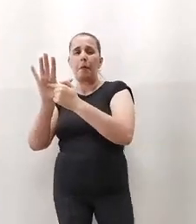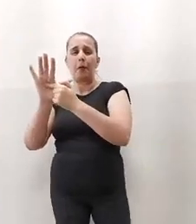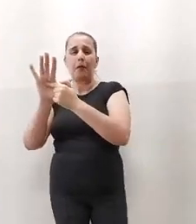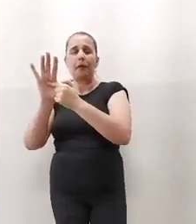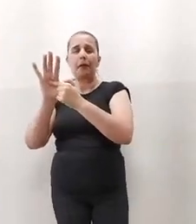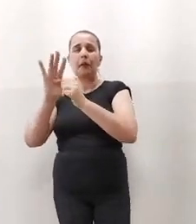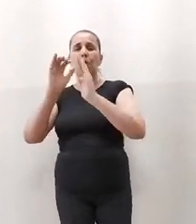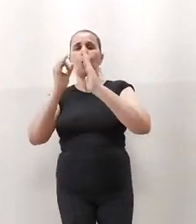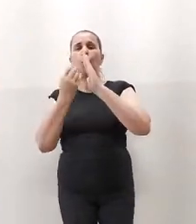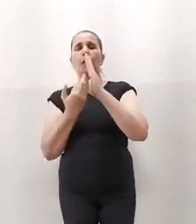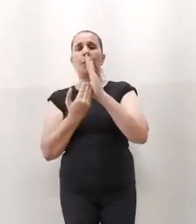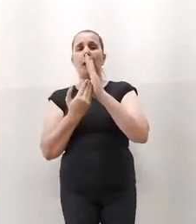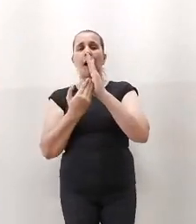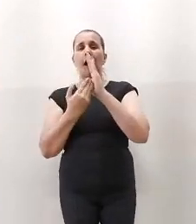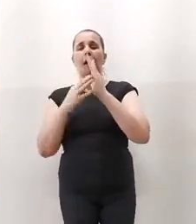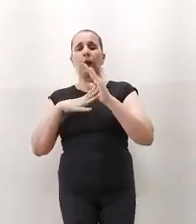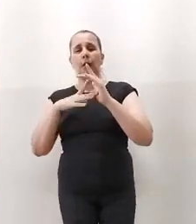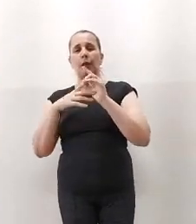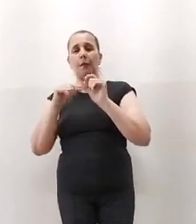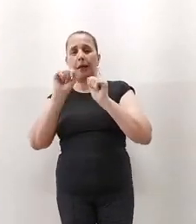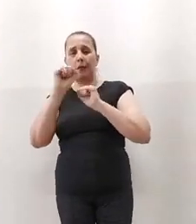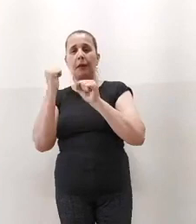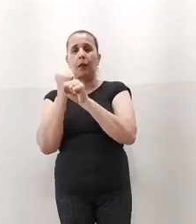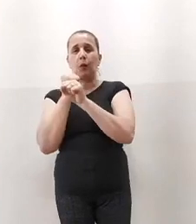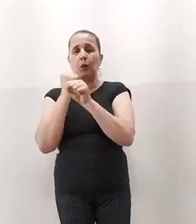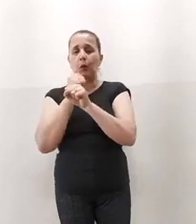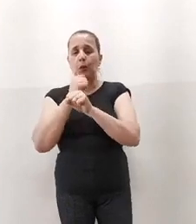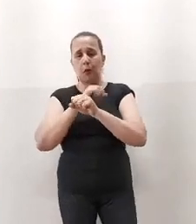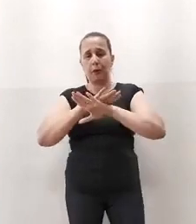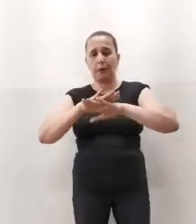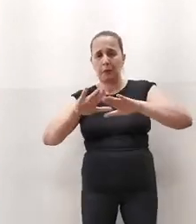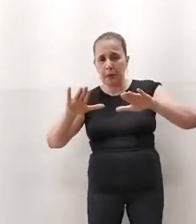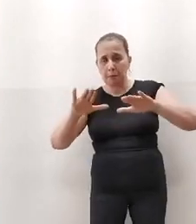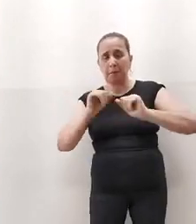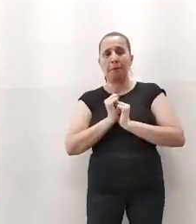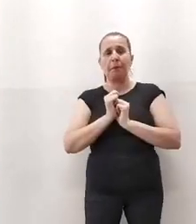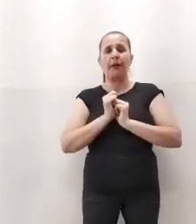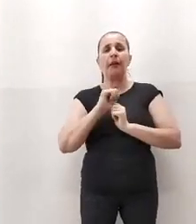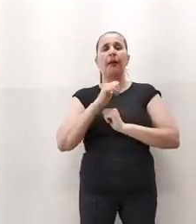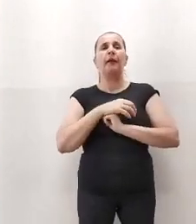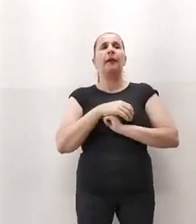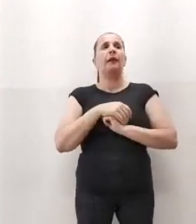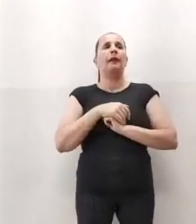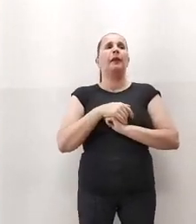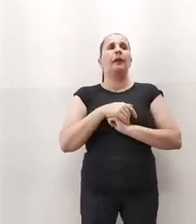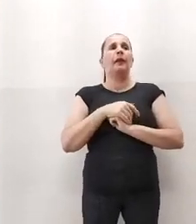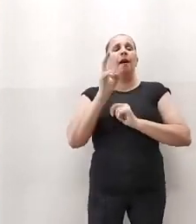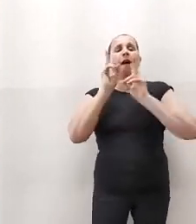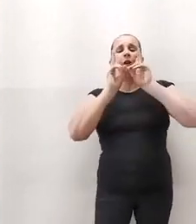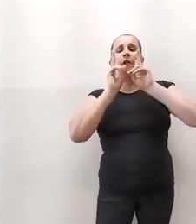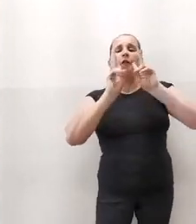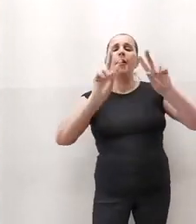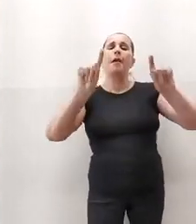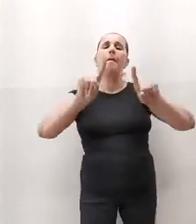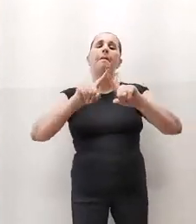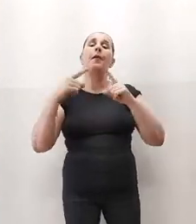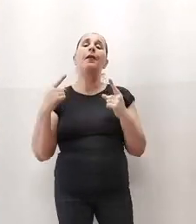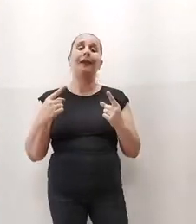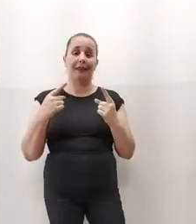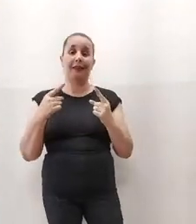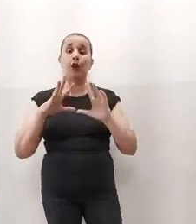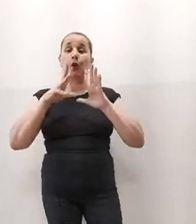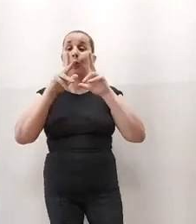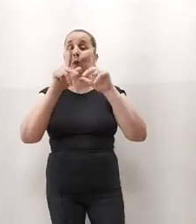que ele pudesse construir lá embaixo, Êxodo capítulo 25, versículo 40. Vê, pois,